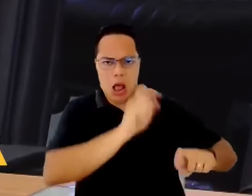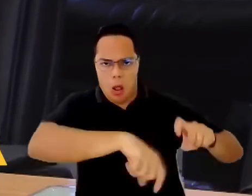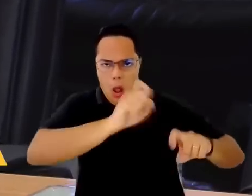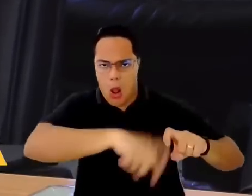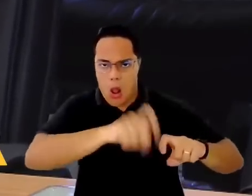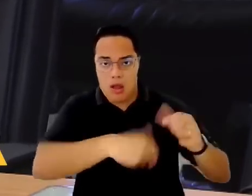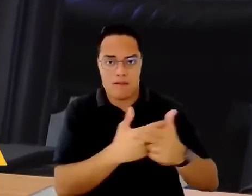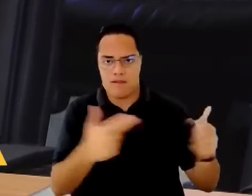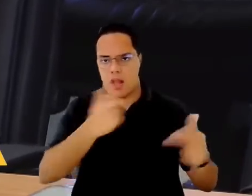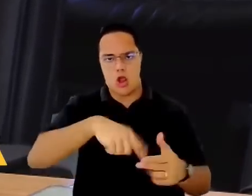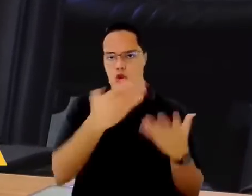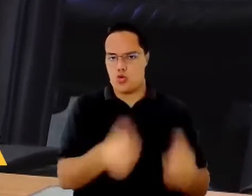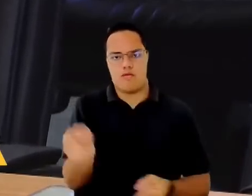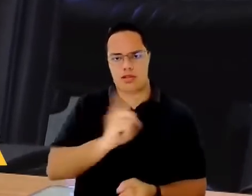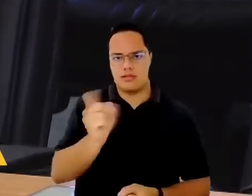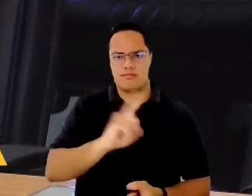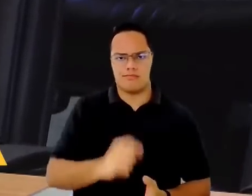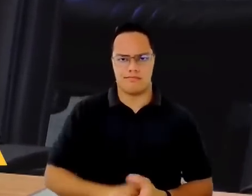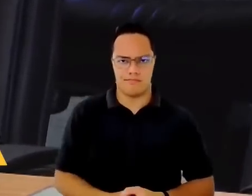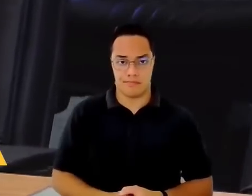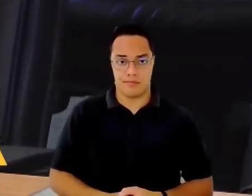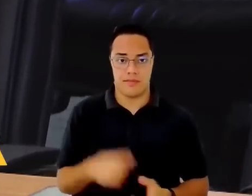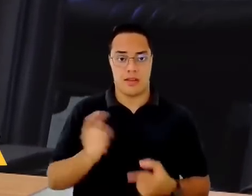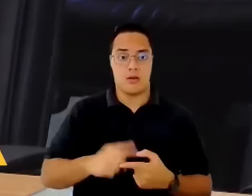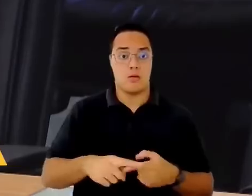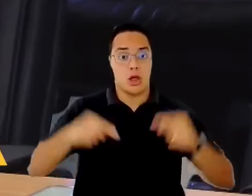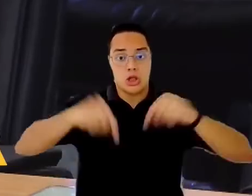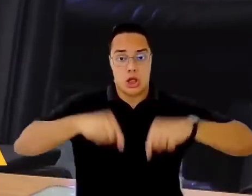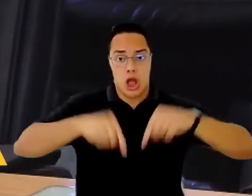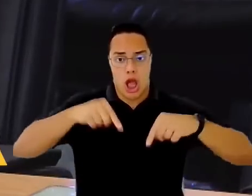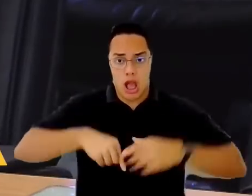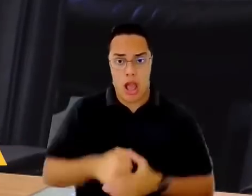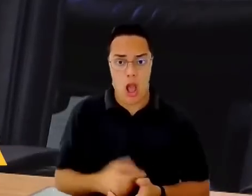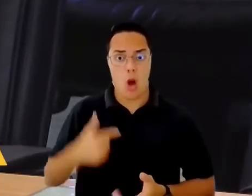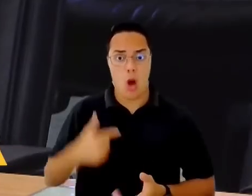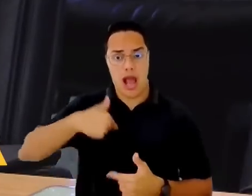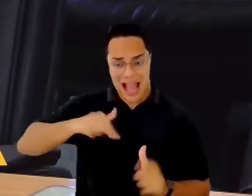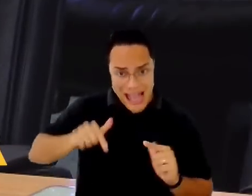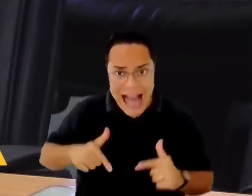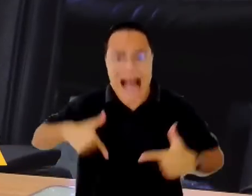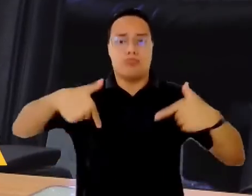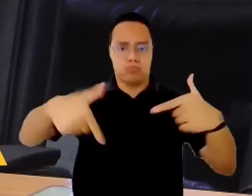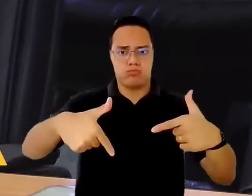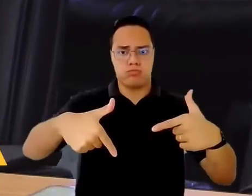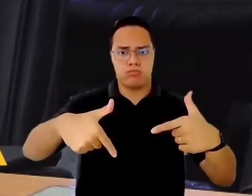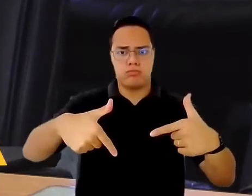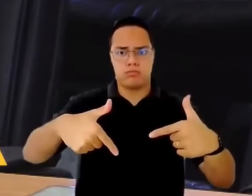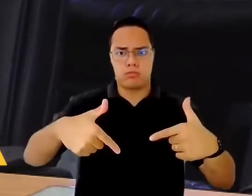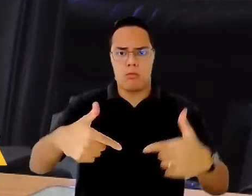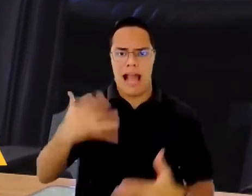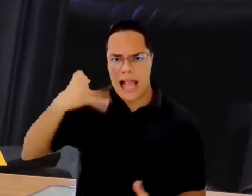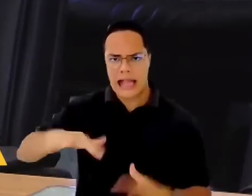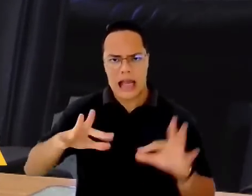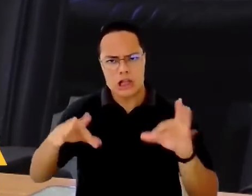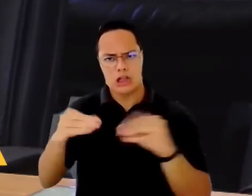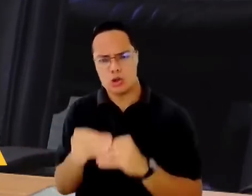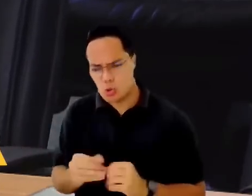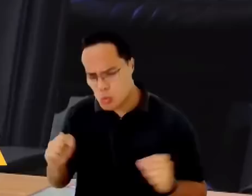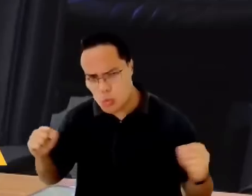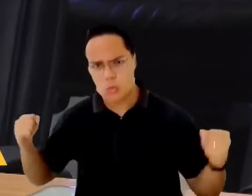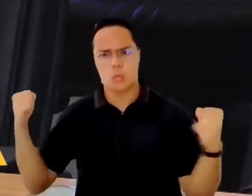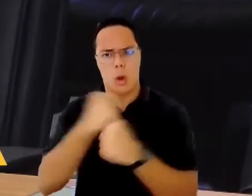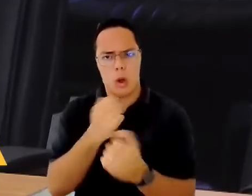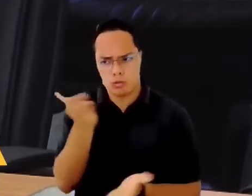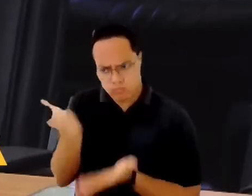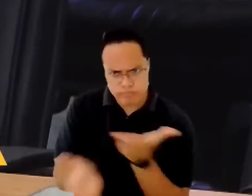estará em jogo porque aqui eu serei uma voz atuante em defesa das nossas crianças qualquer um